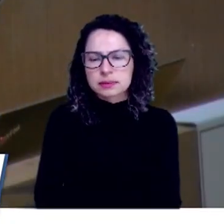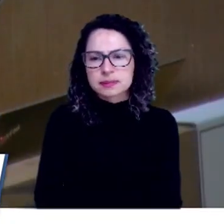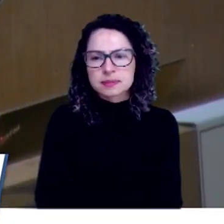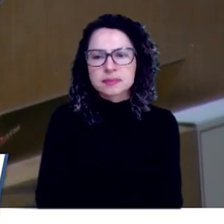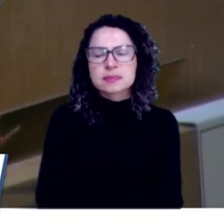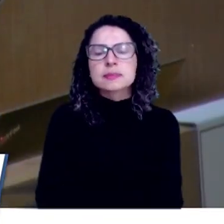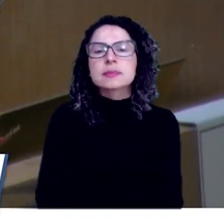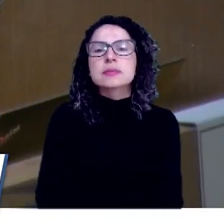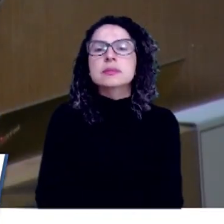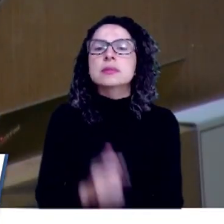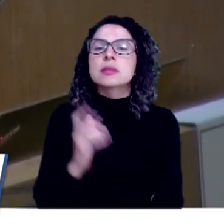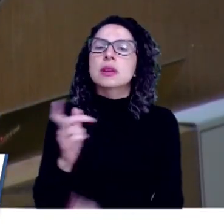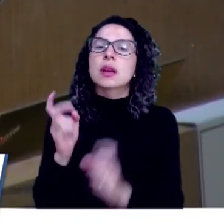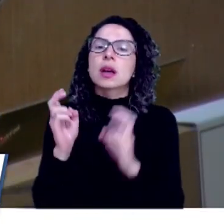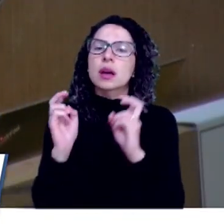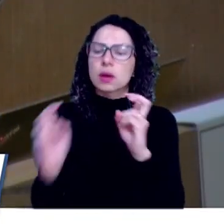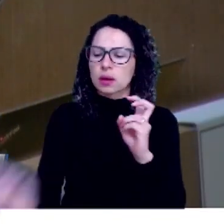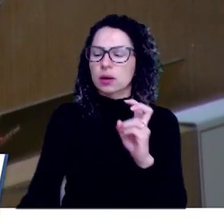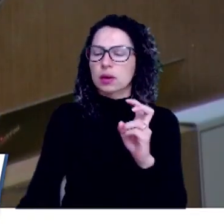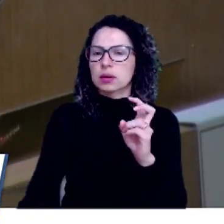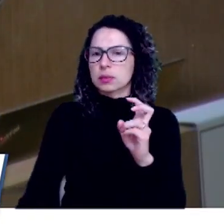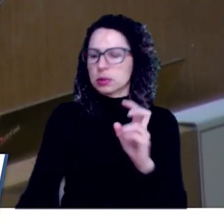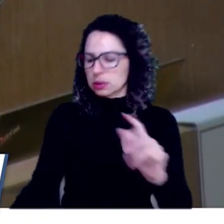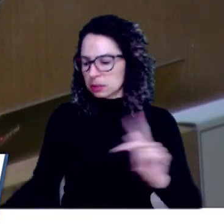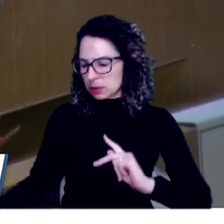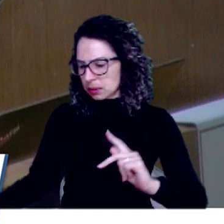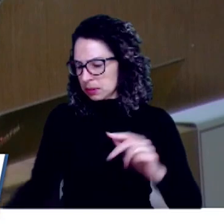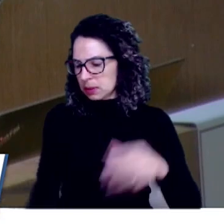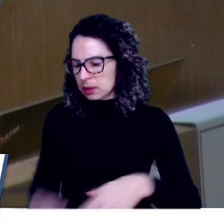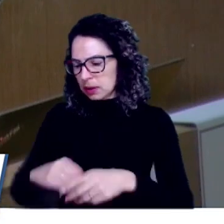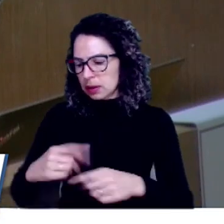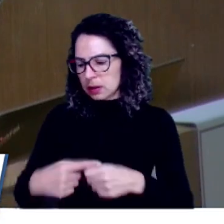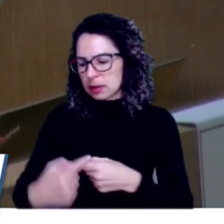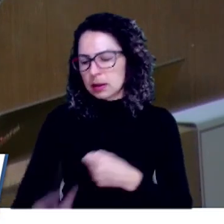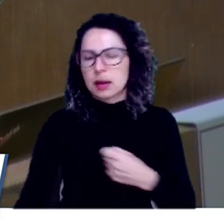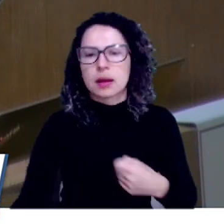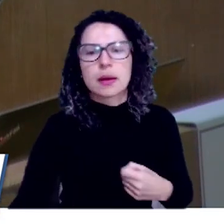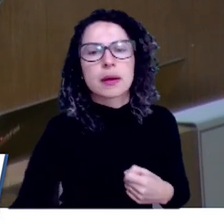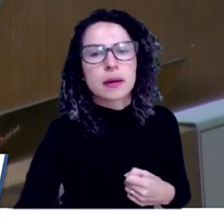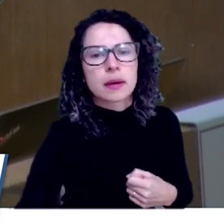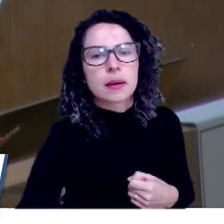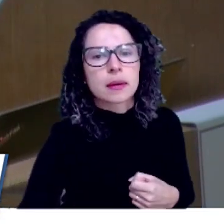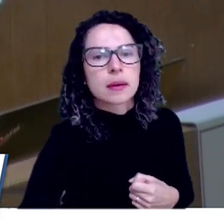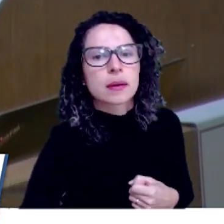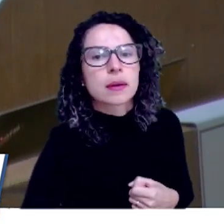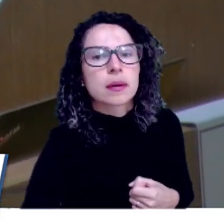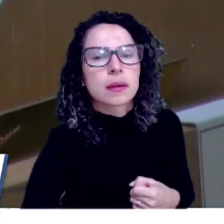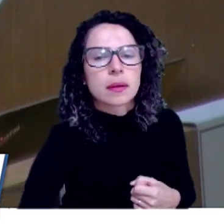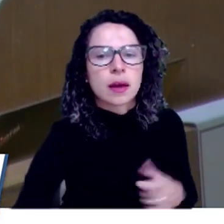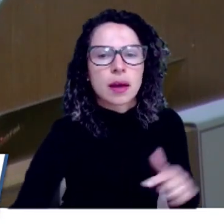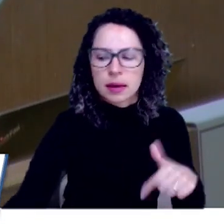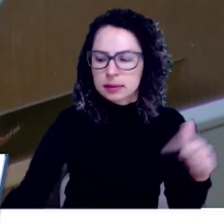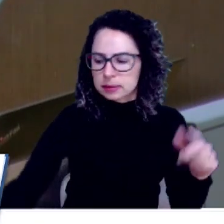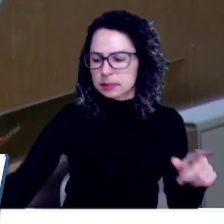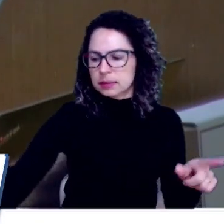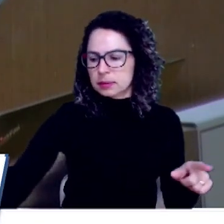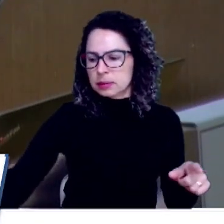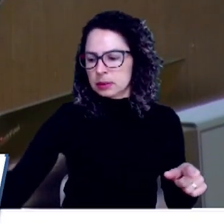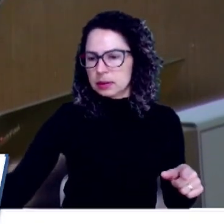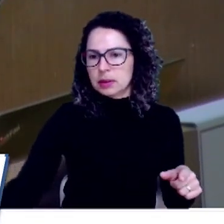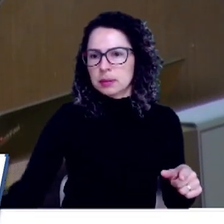o transporte urbano dentro de uma cidade é de responsabilidade do próprio município. Isso quer dizer